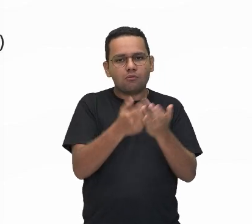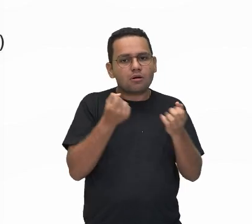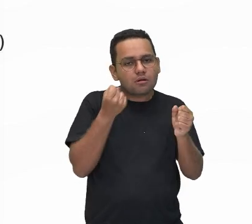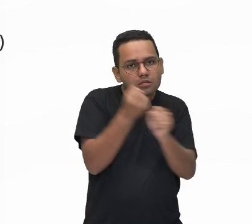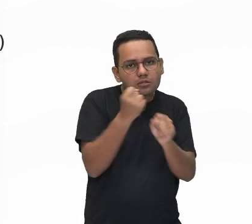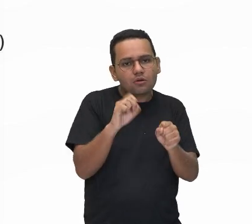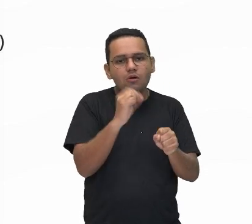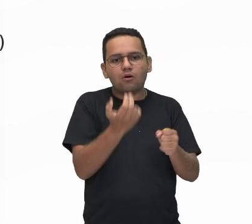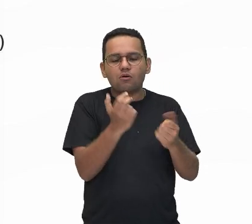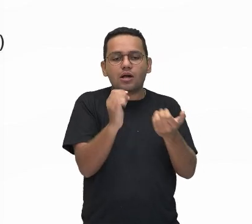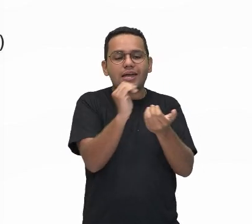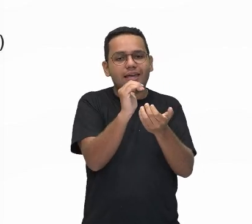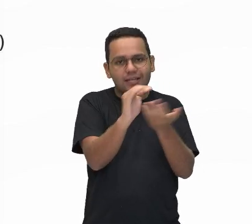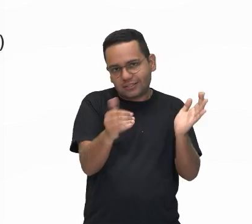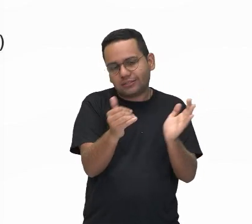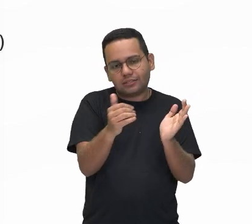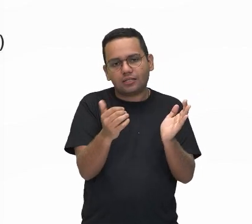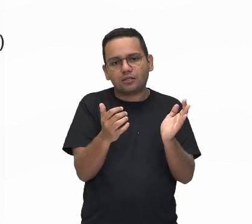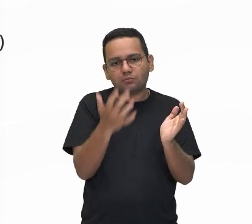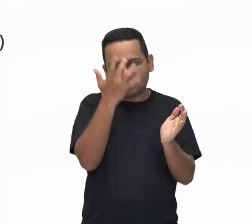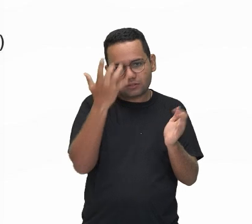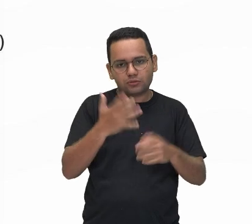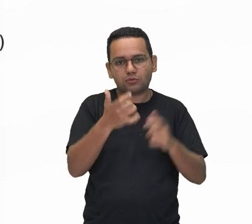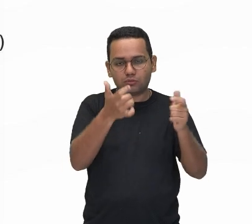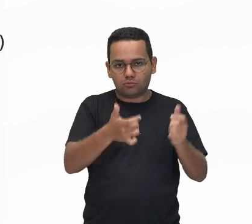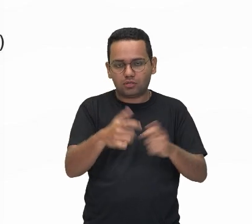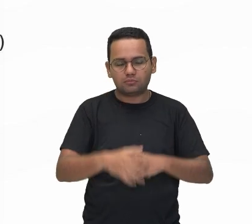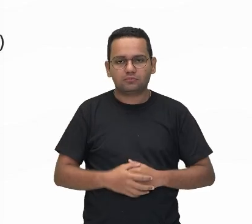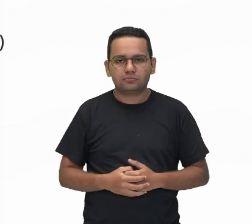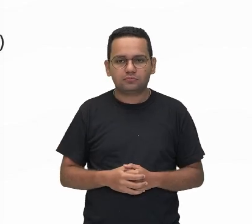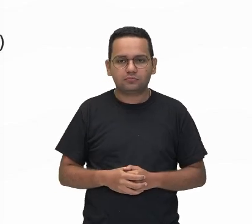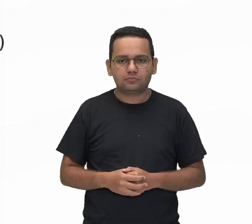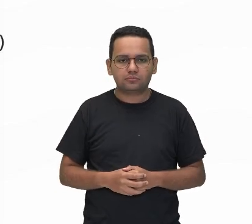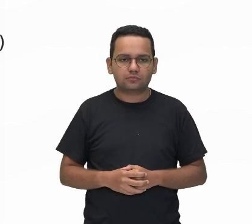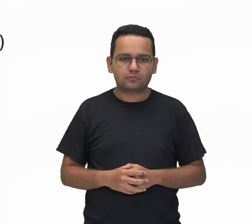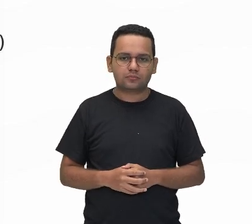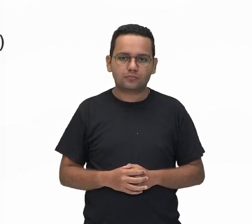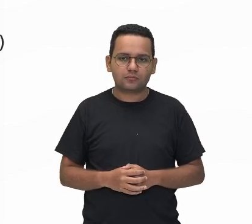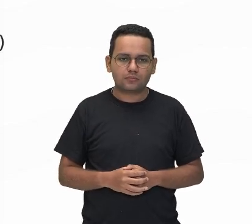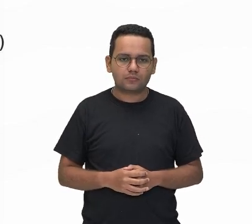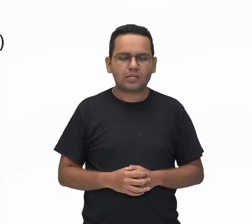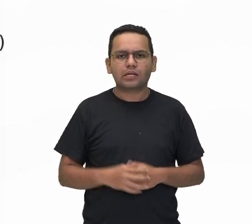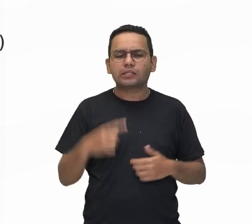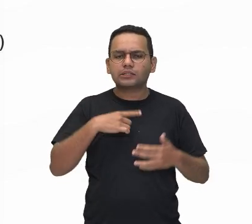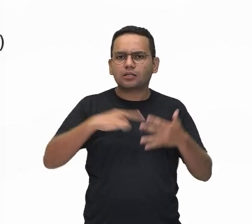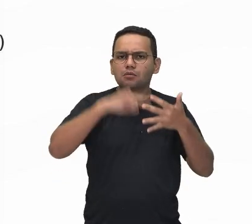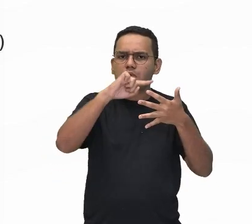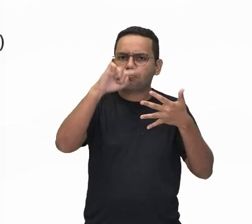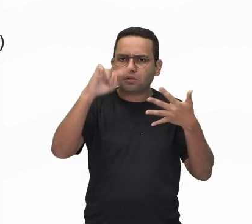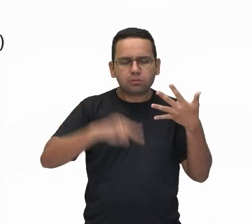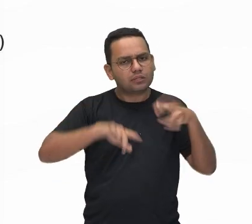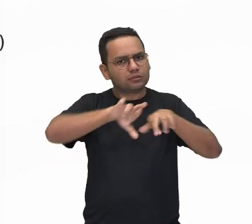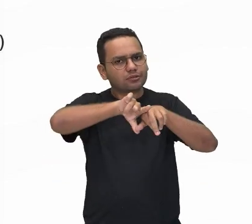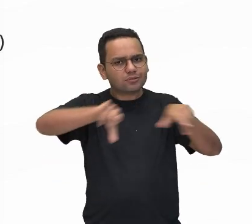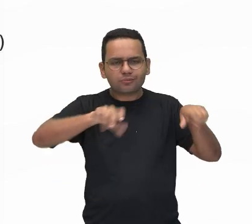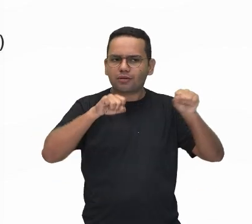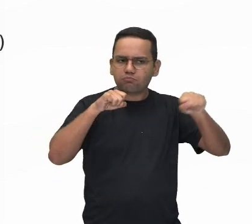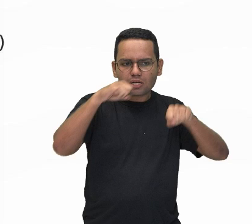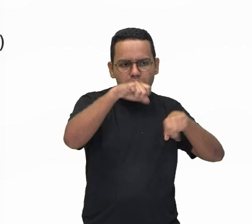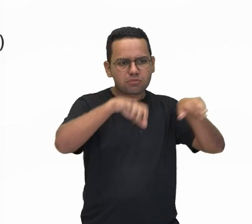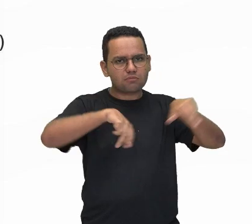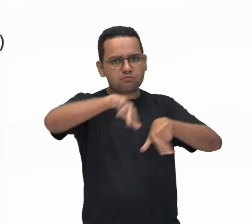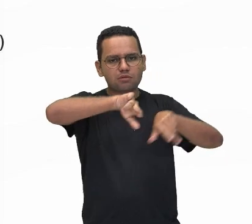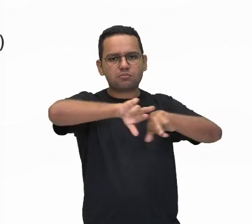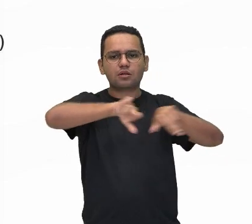ou excluir o oponente de um determinado espaço, combinando ações de ataque e defesa dirigidas